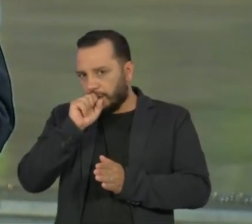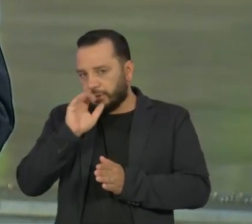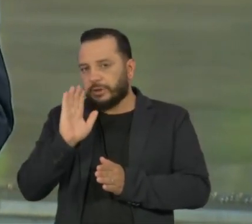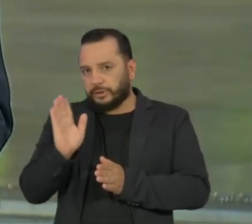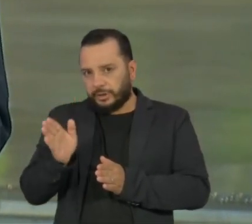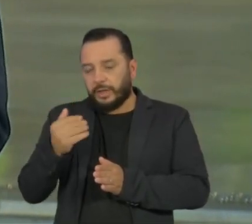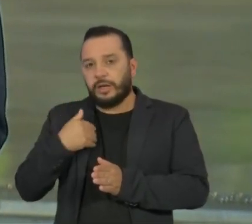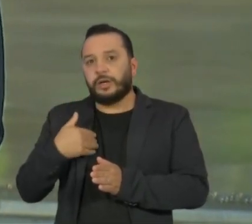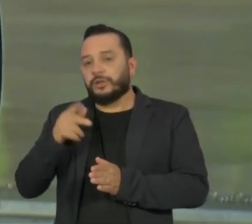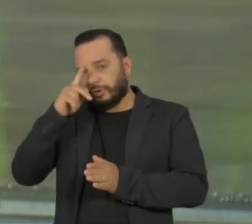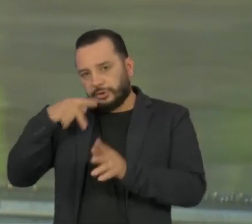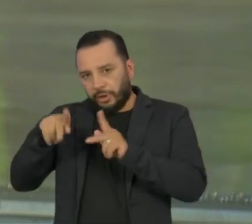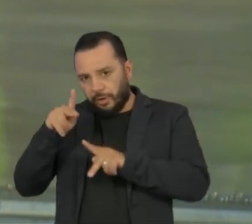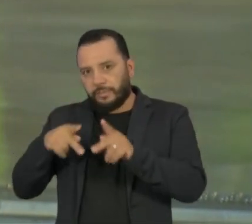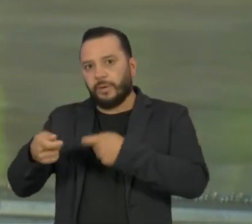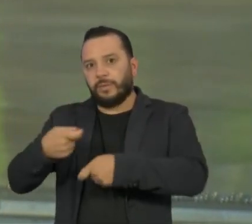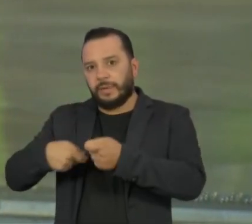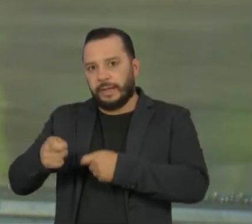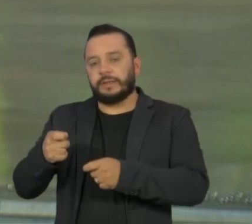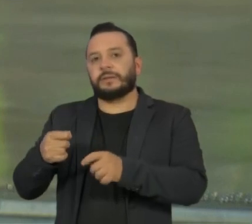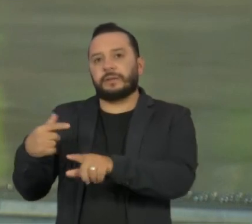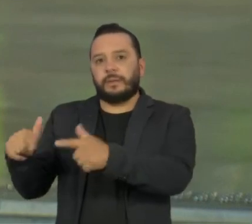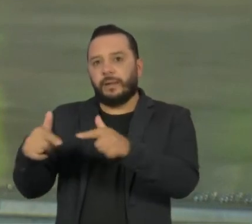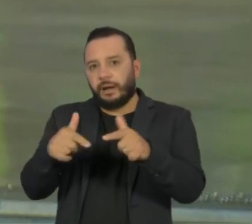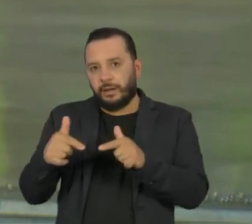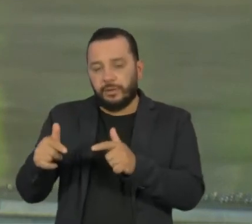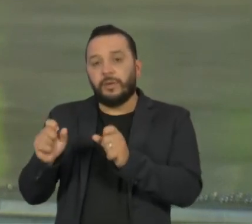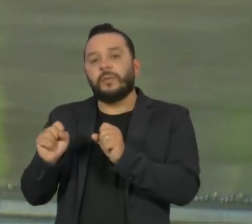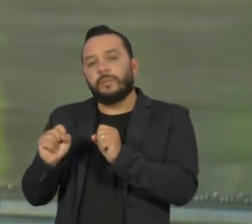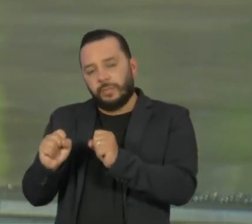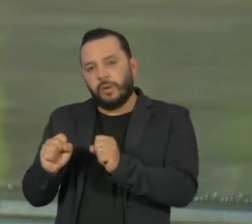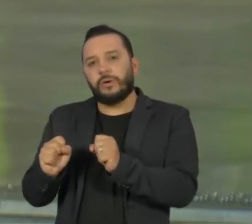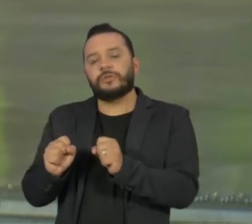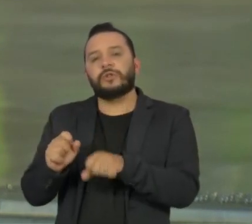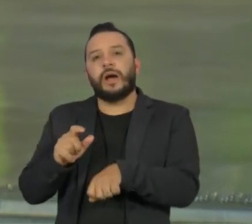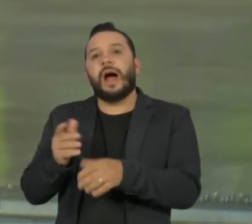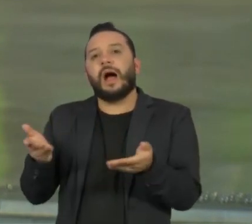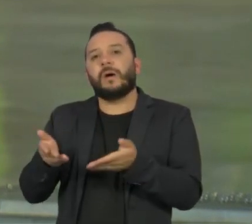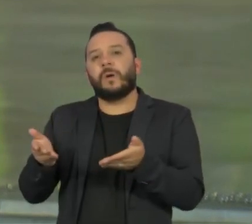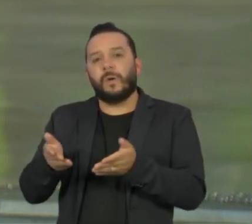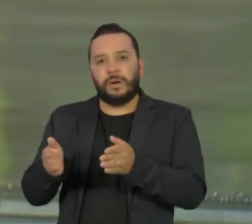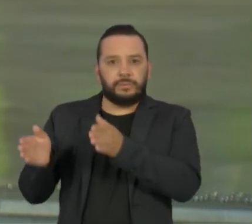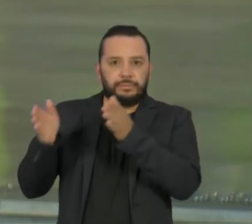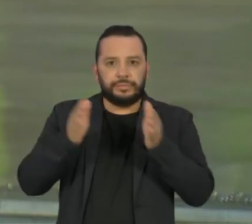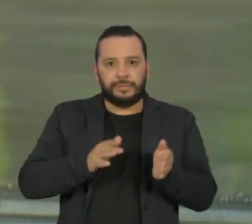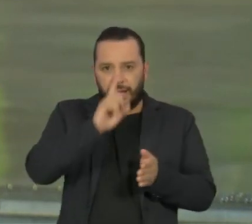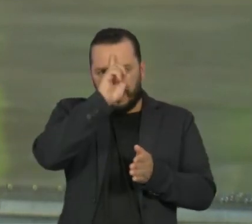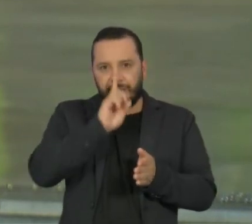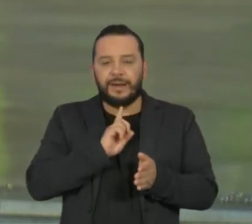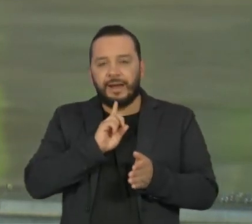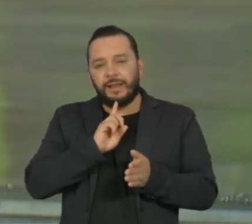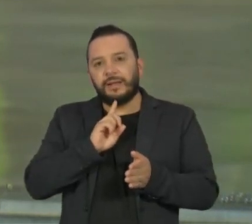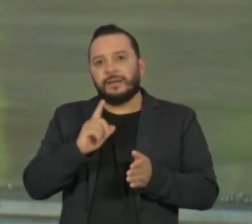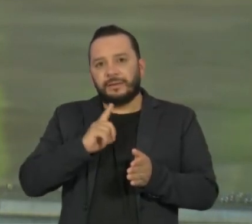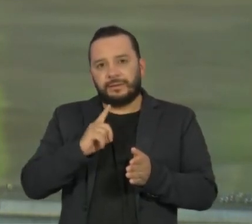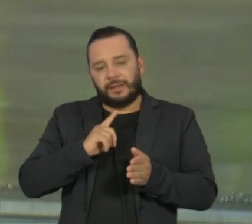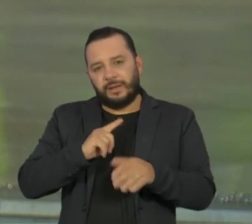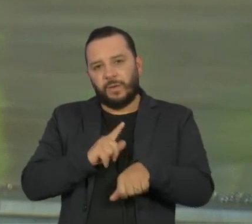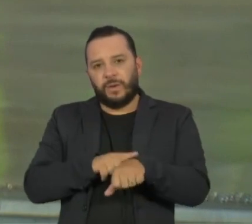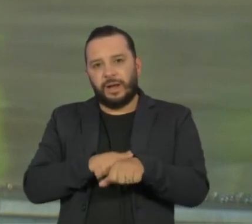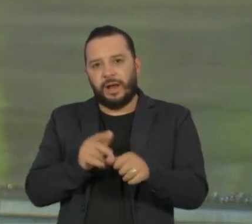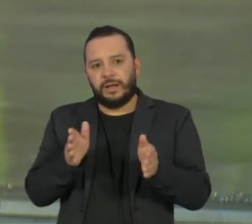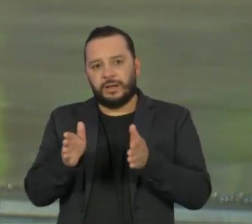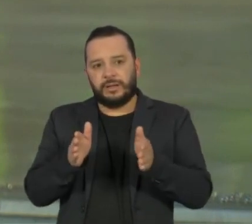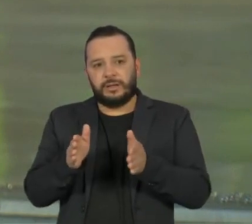comércio e serviços, que vão poder ampliar o horário de atendimento, também vão aguardar esta semana